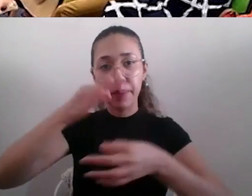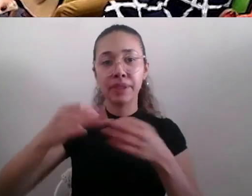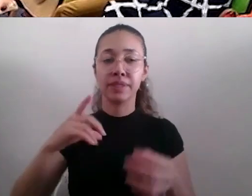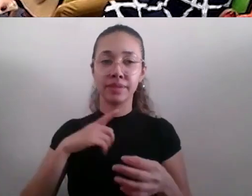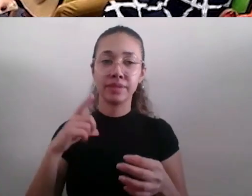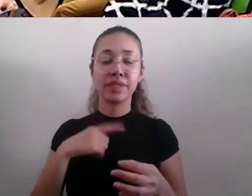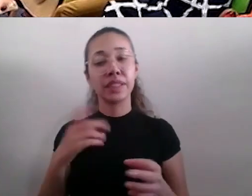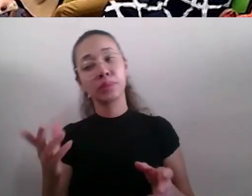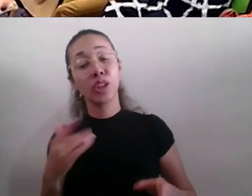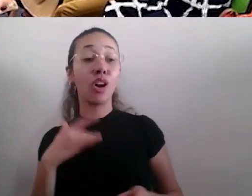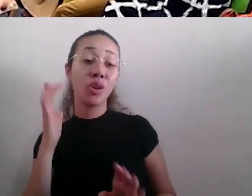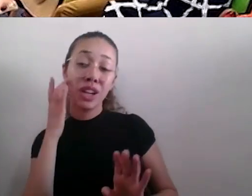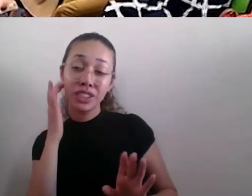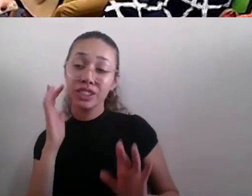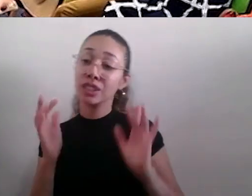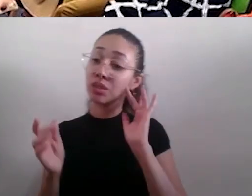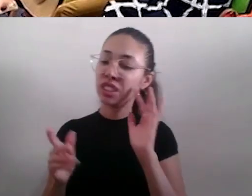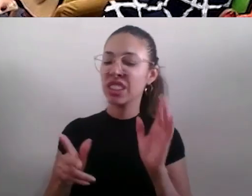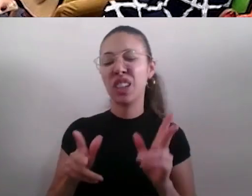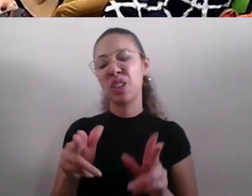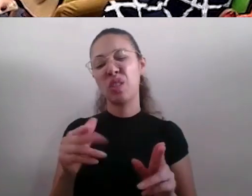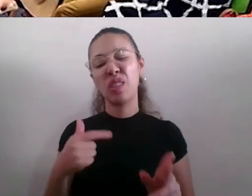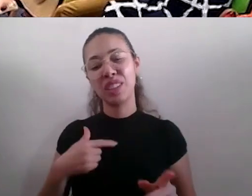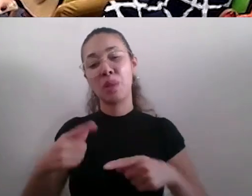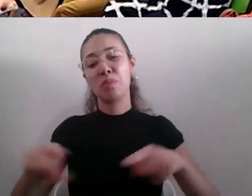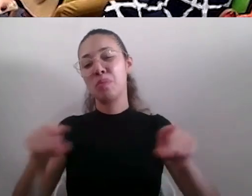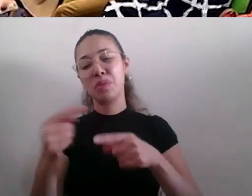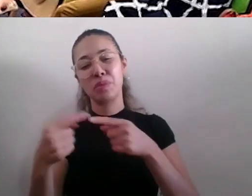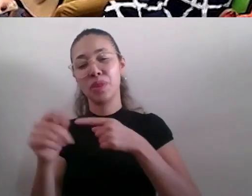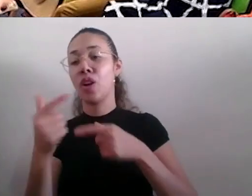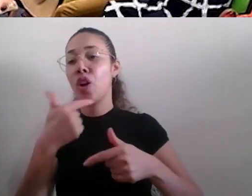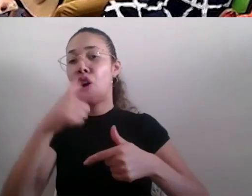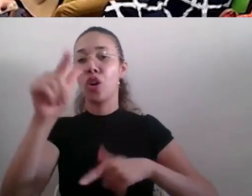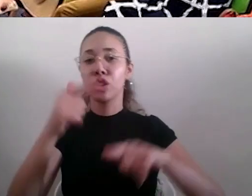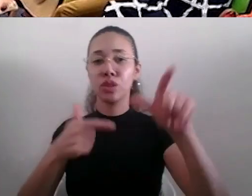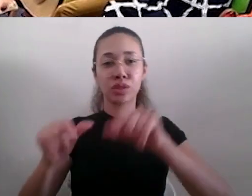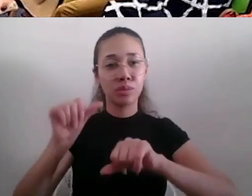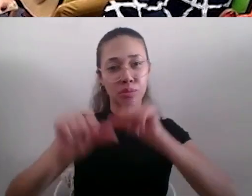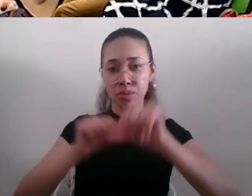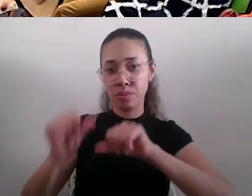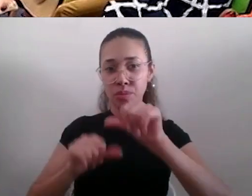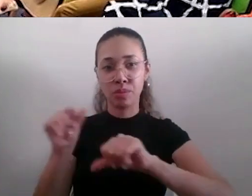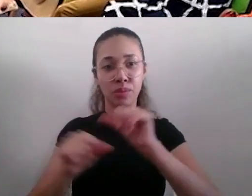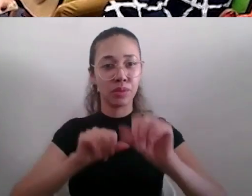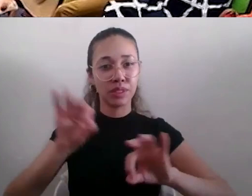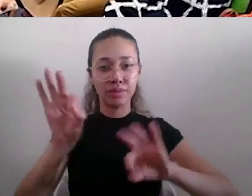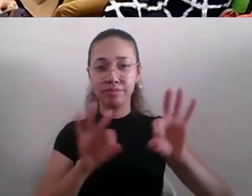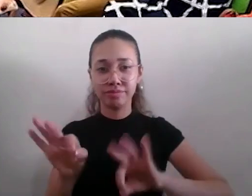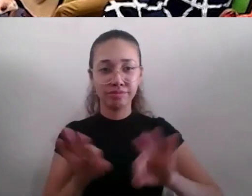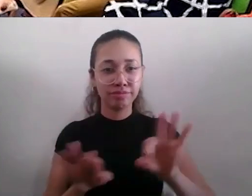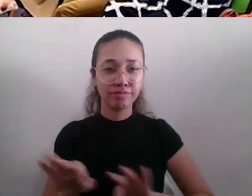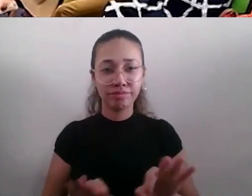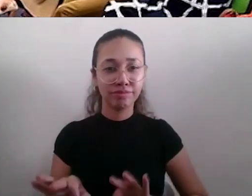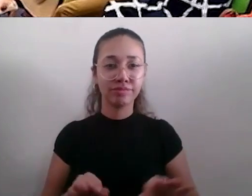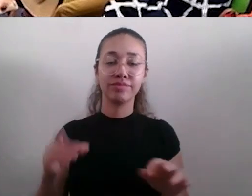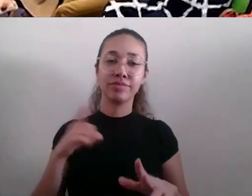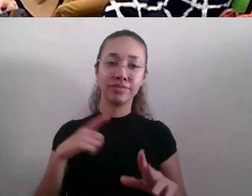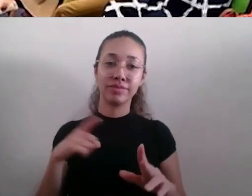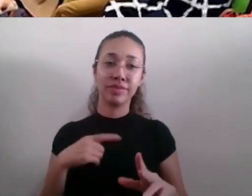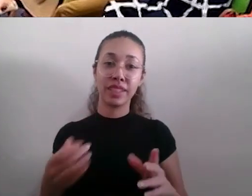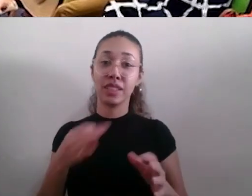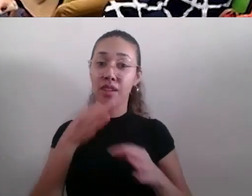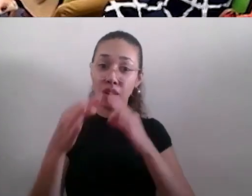não, eu achei isso, achei aquilo, corta, achei essa música muito sentimental, vamos botar outra, tira a sonorização, bota a sonorização. Todo mundo dá opinião. É um